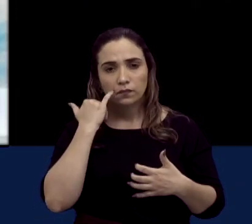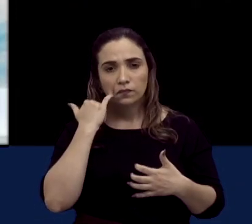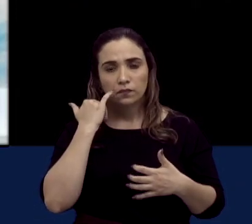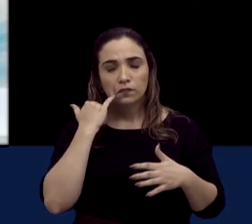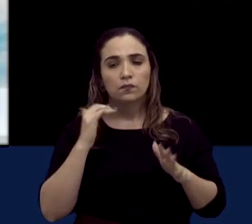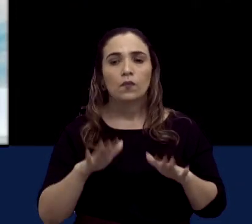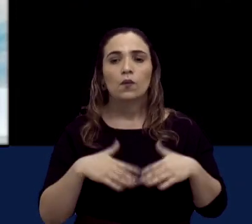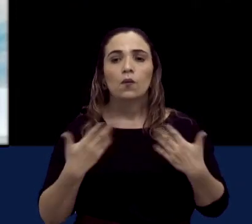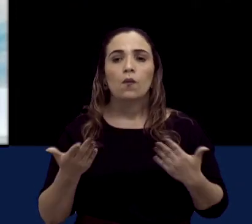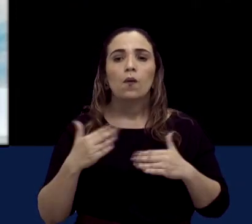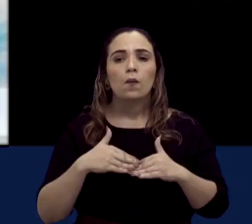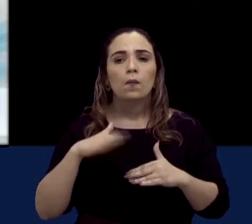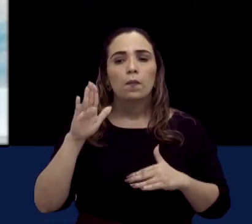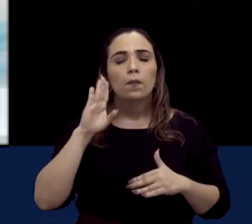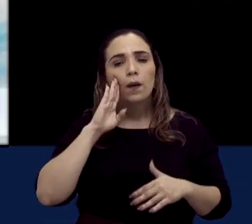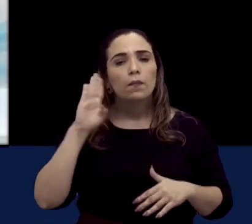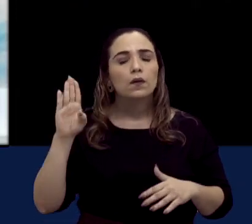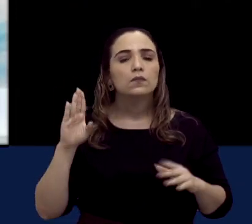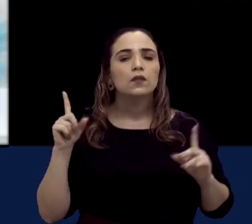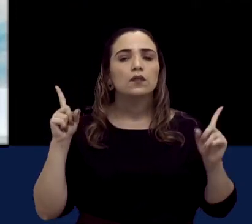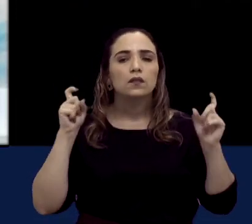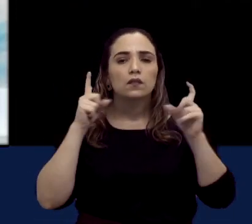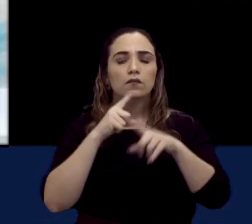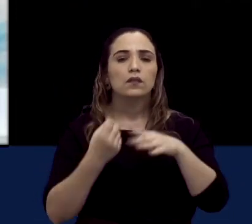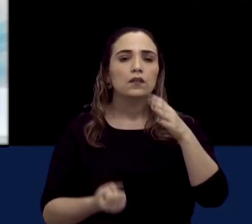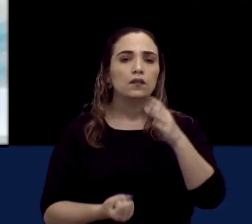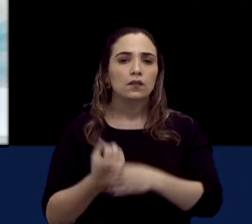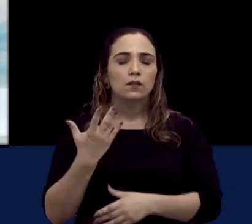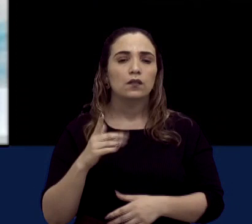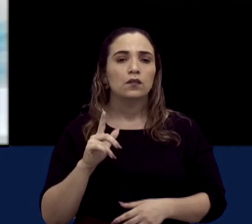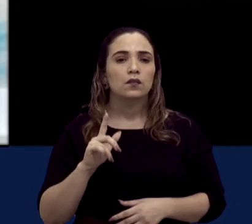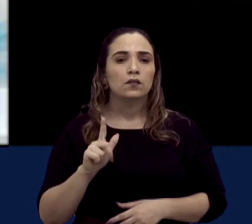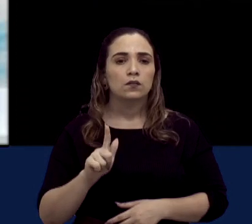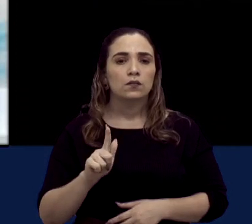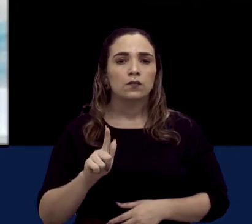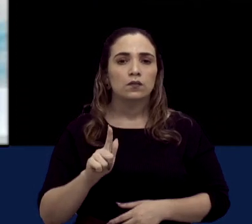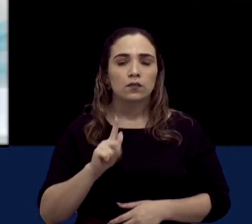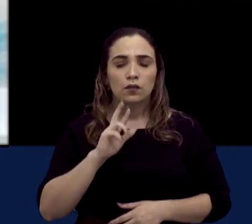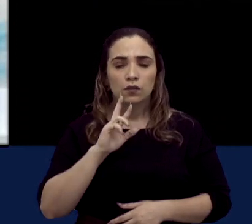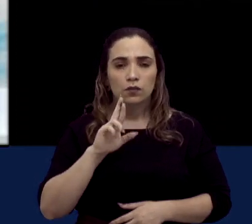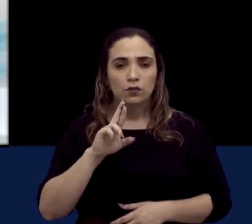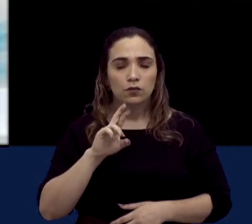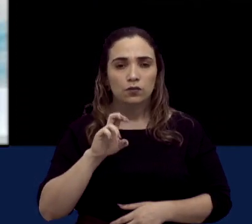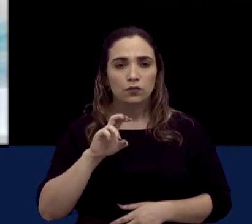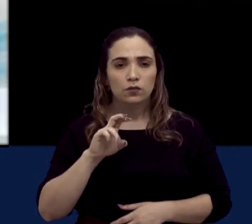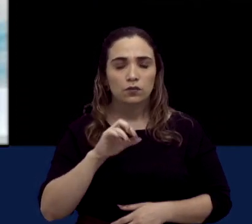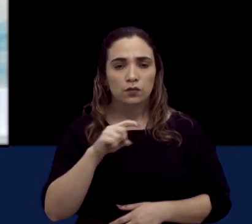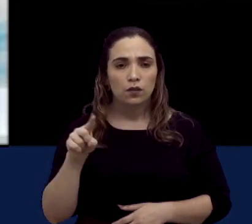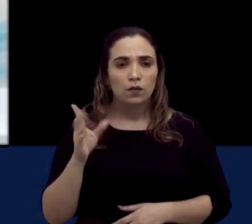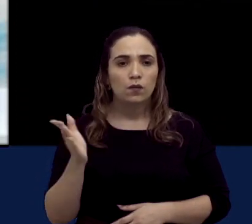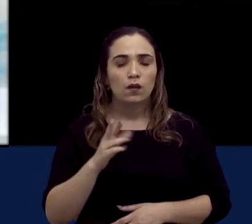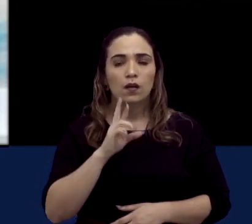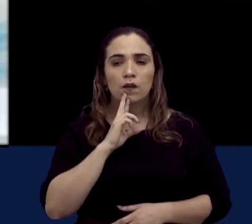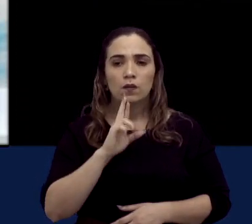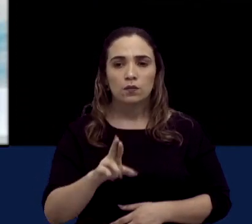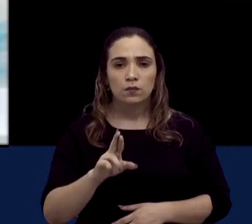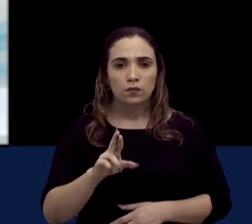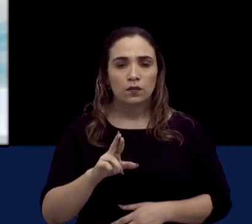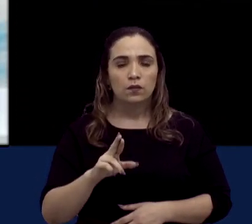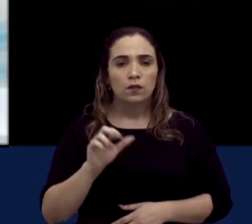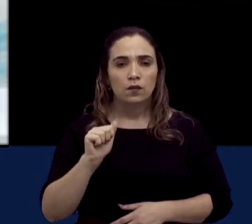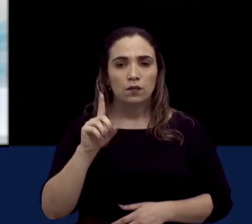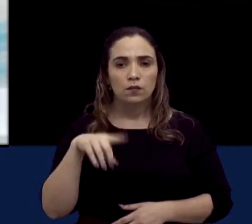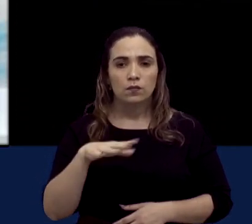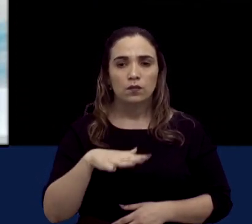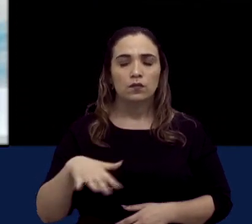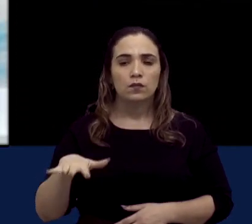Quais as principais dificuldades de implantar uma gestão para resultado na administração direta? Por que eu trouxe isso? Porque